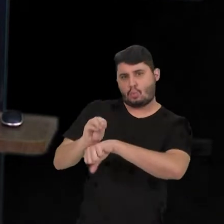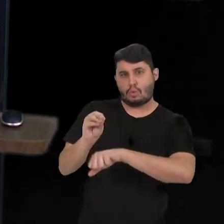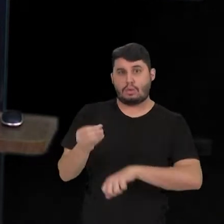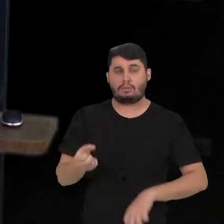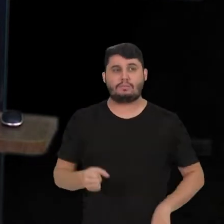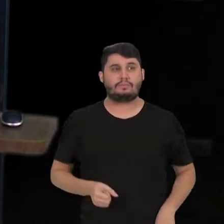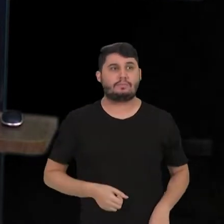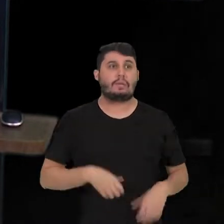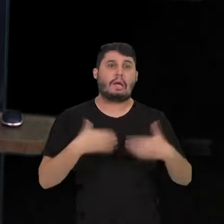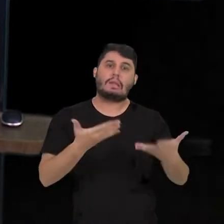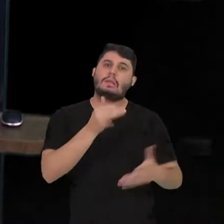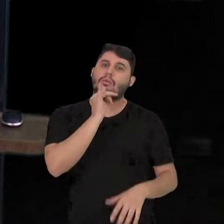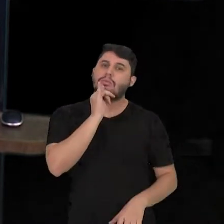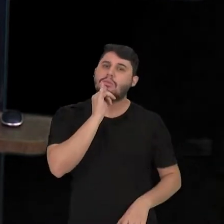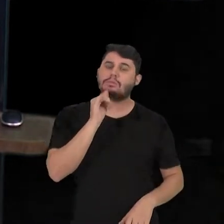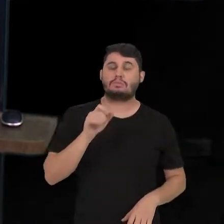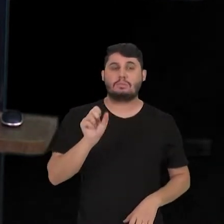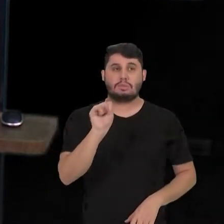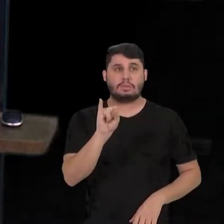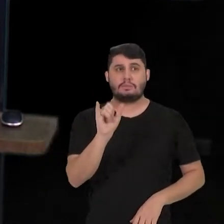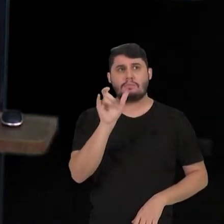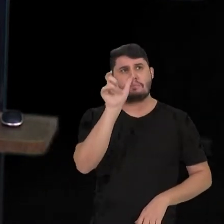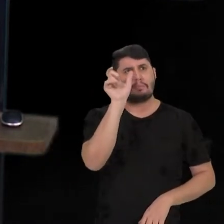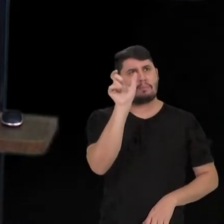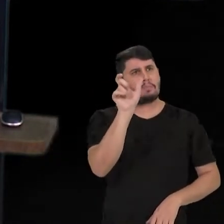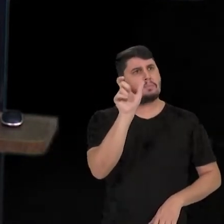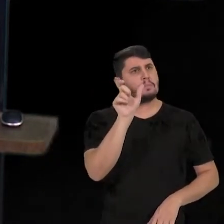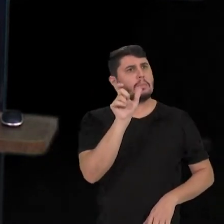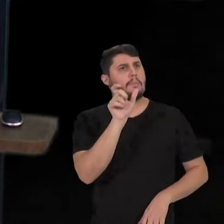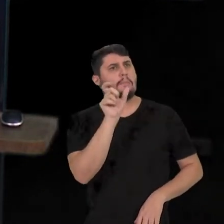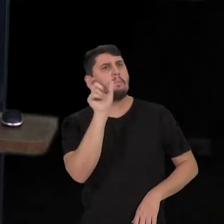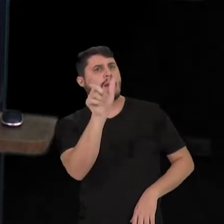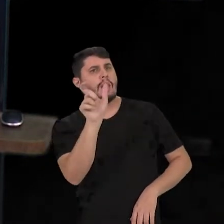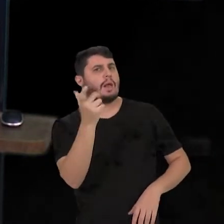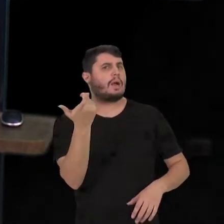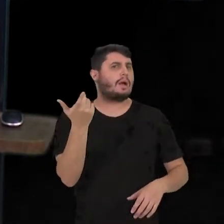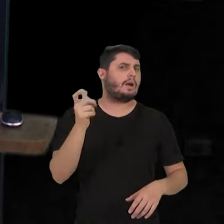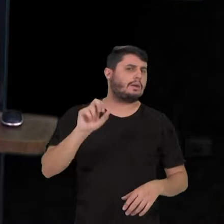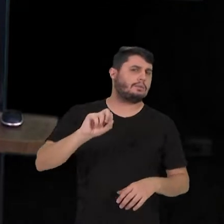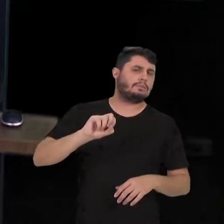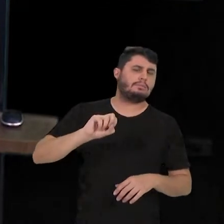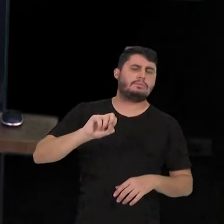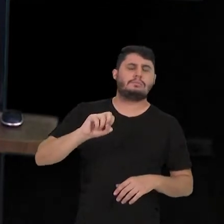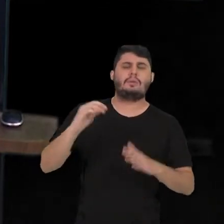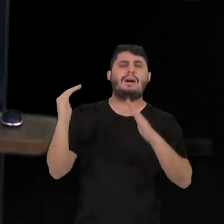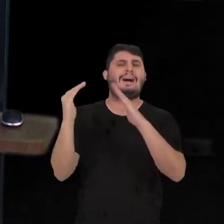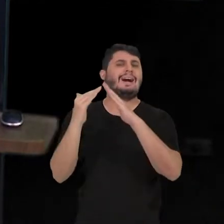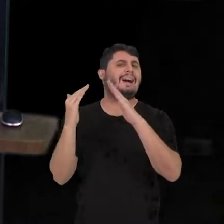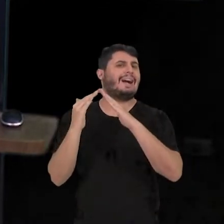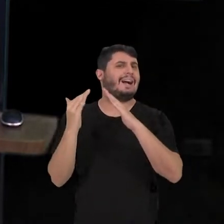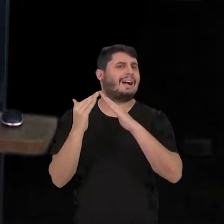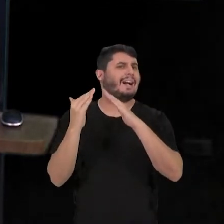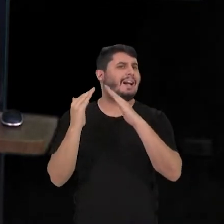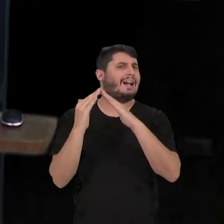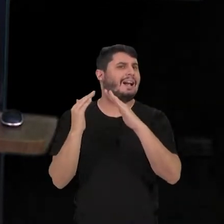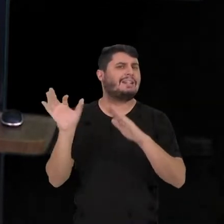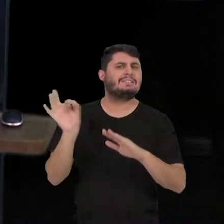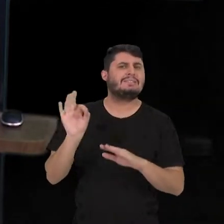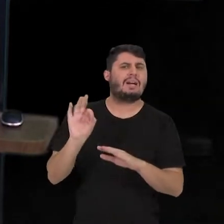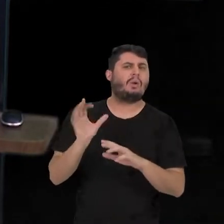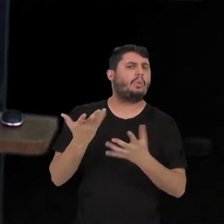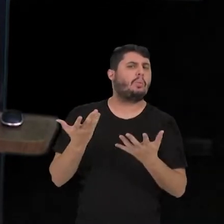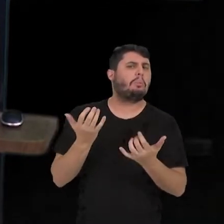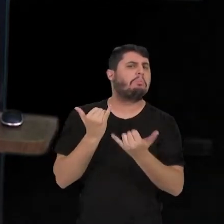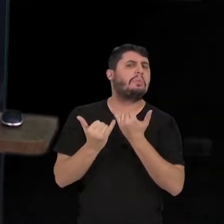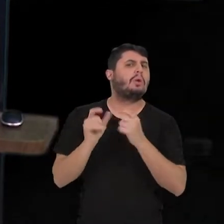casa less, o que é que seria esse tipo de pessoa que é casa menos, né? Eu estou negativando. Que pessoa é essa? Que classe de pessoas é